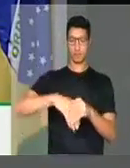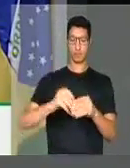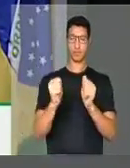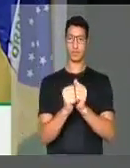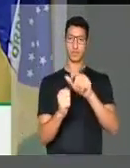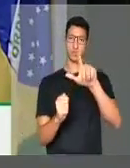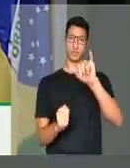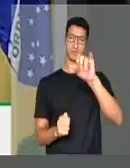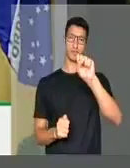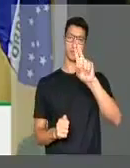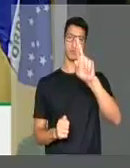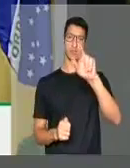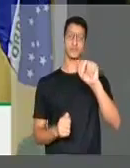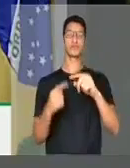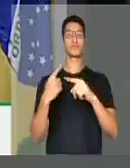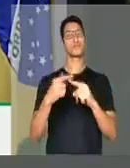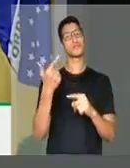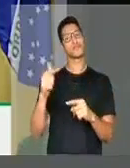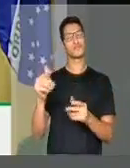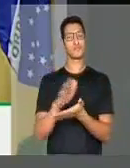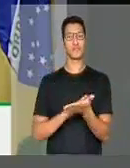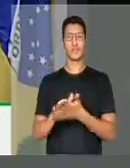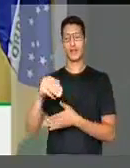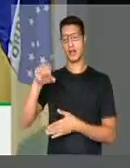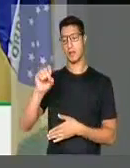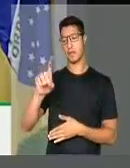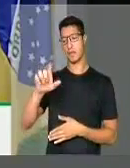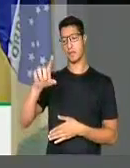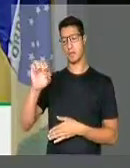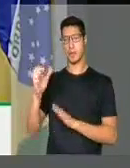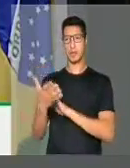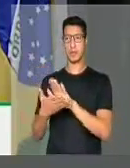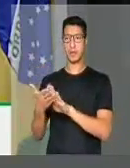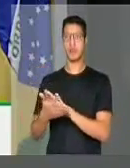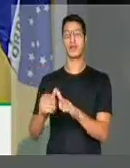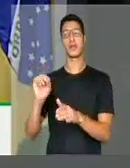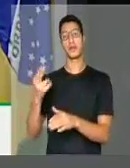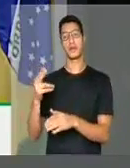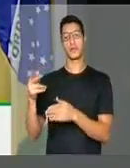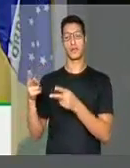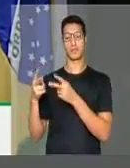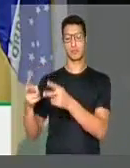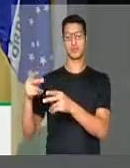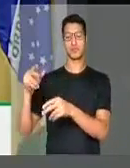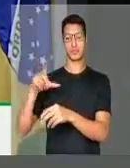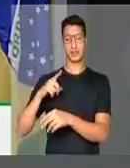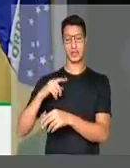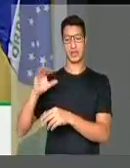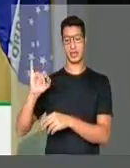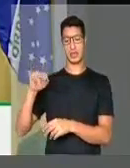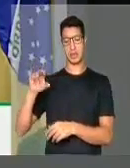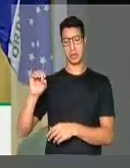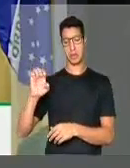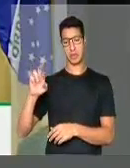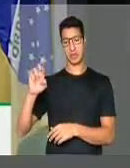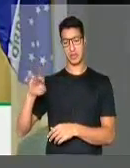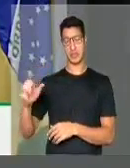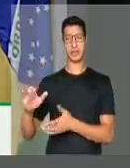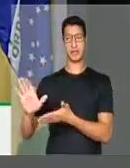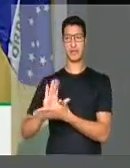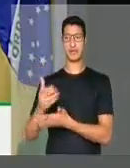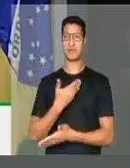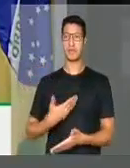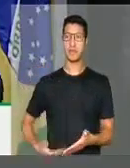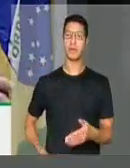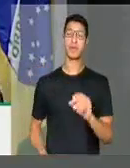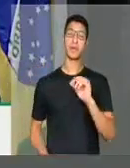com lisura. Porque a não ter nenhum modelo de financiamento, ou a persistir esse modelo incoerente só do